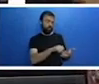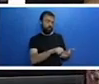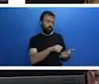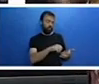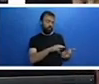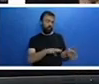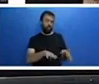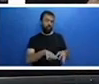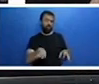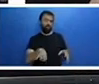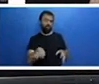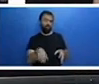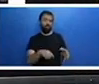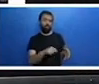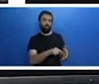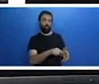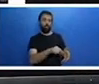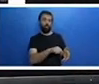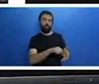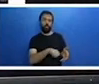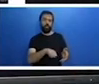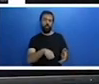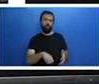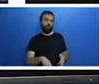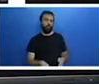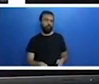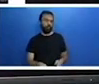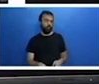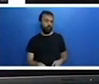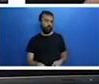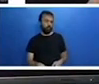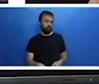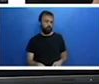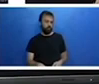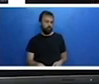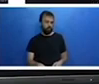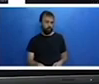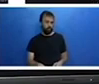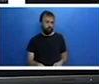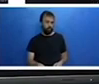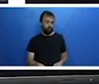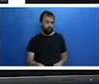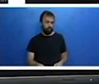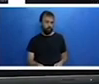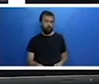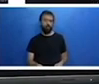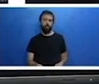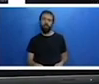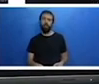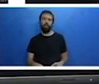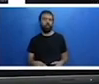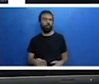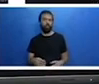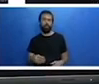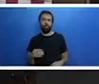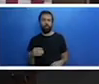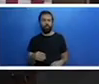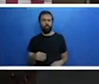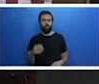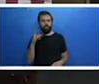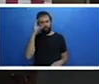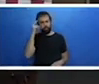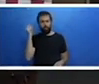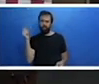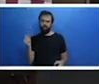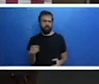peça, a partida para o adversário. Mas isso aqui a gente usa nos campeonatos. Nas escolas mesmo, quando a gente está dando aula,